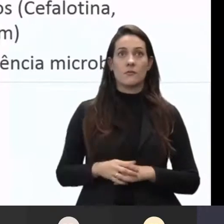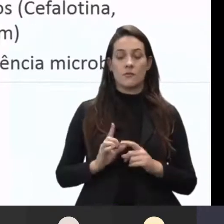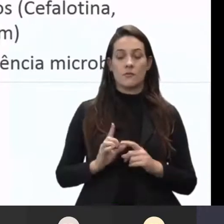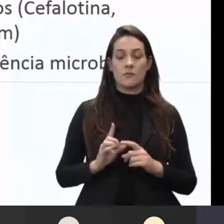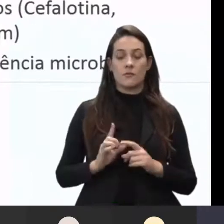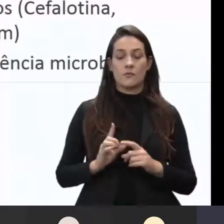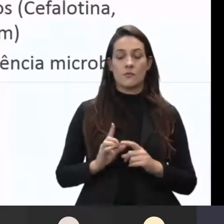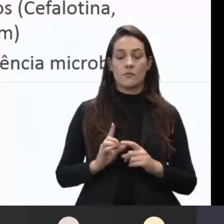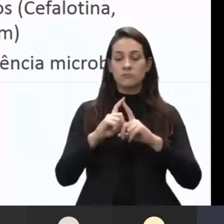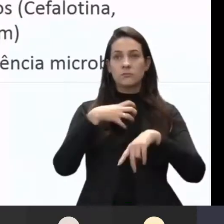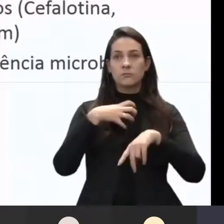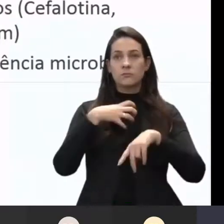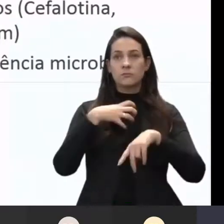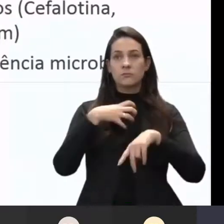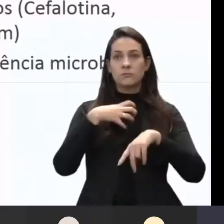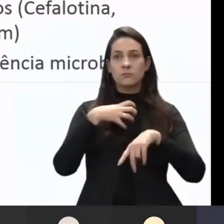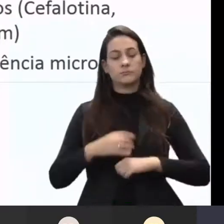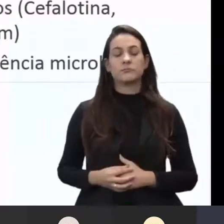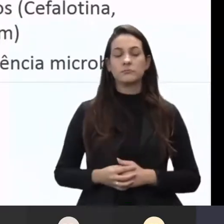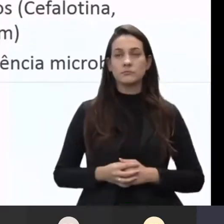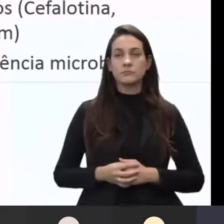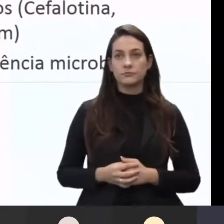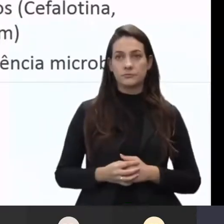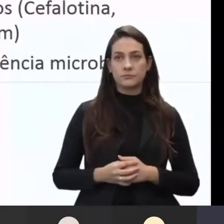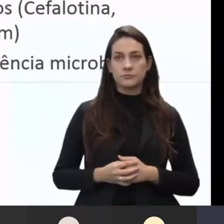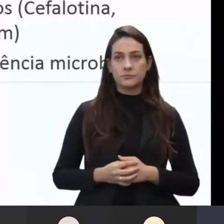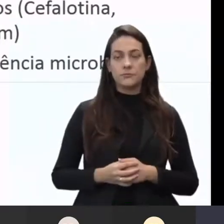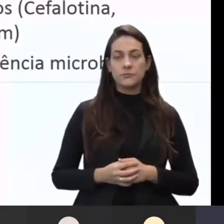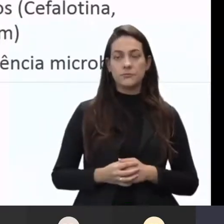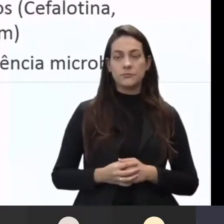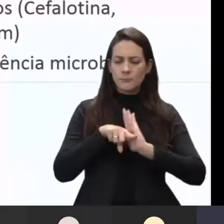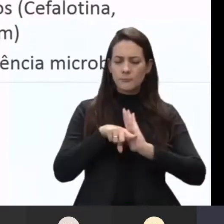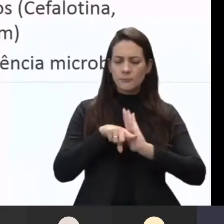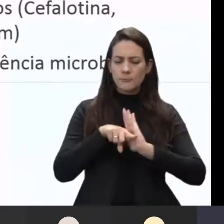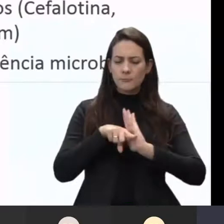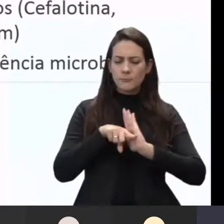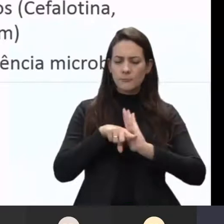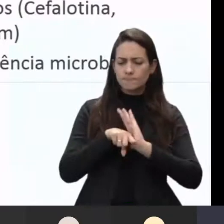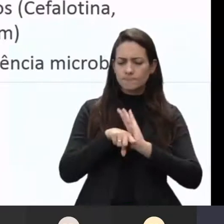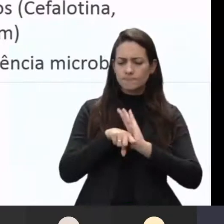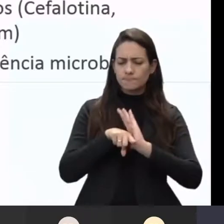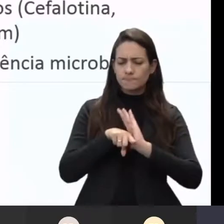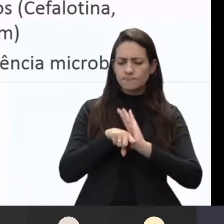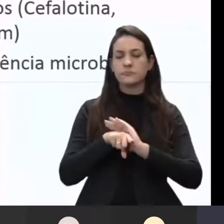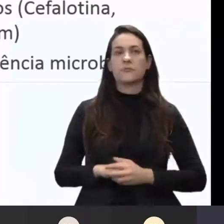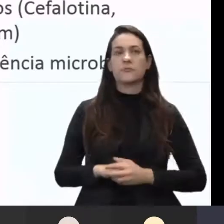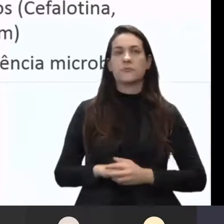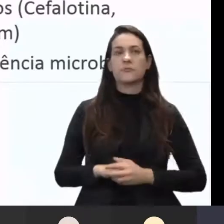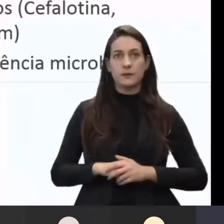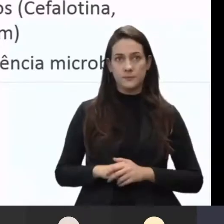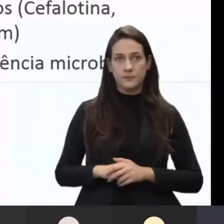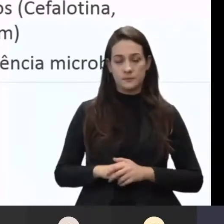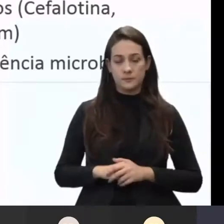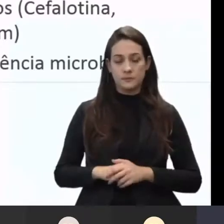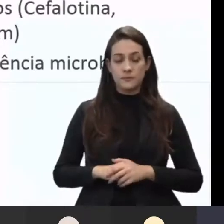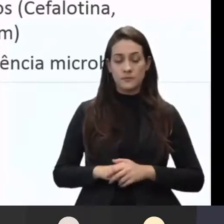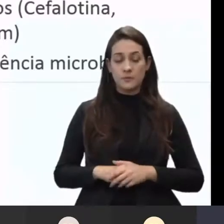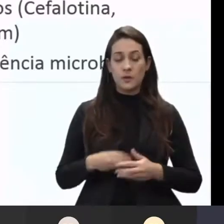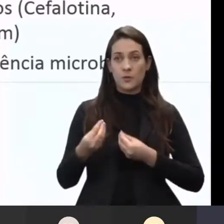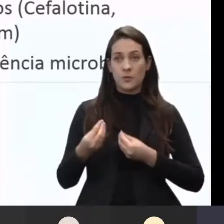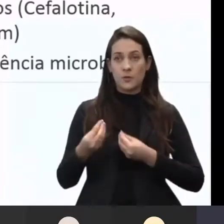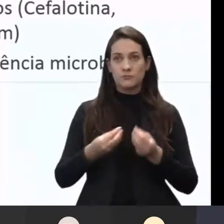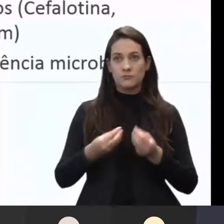aos antimicrobianos, que é o nosso antibiograma. E aí, então, nós realizamos essa técnica do disco